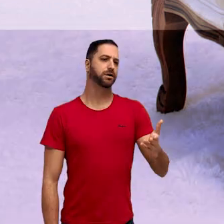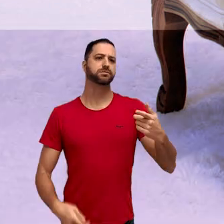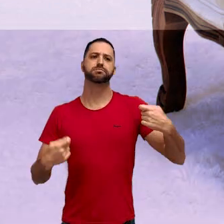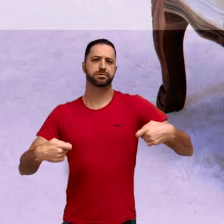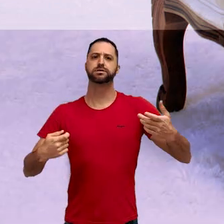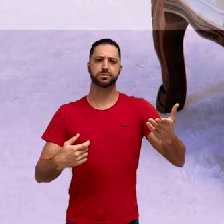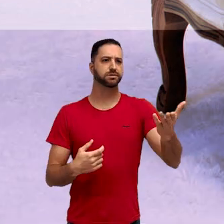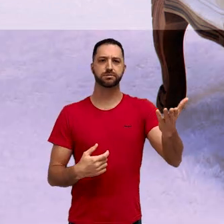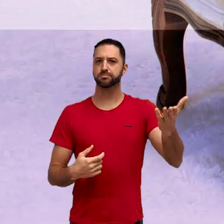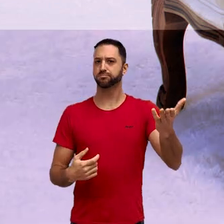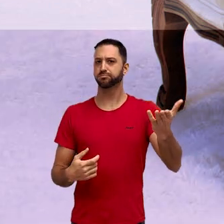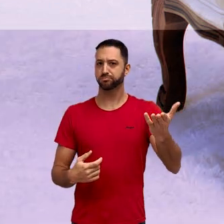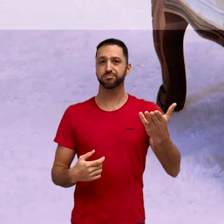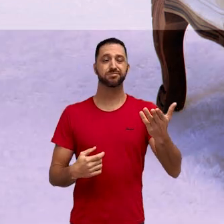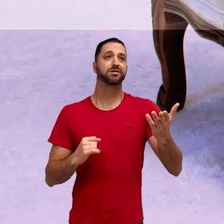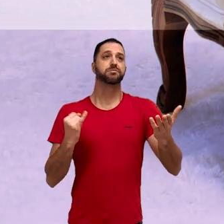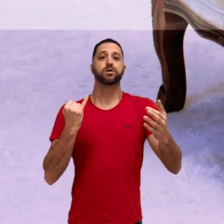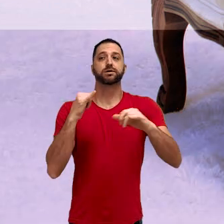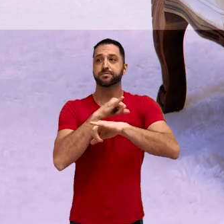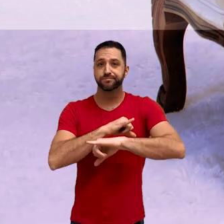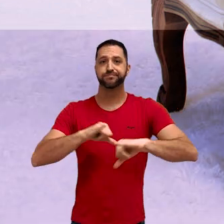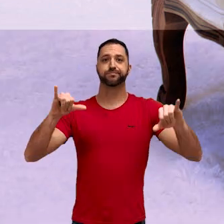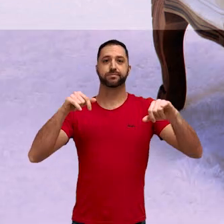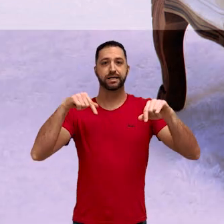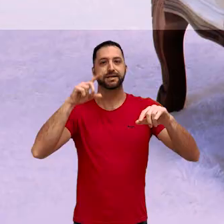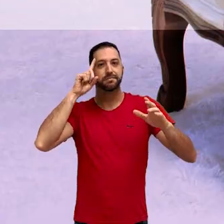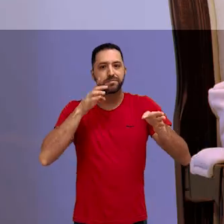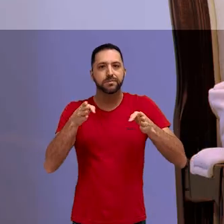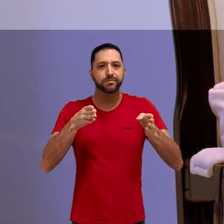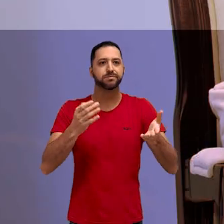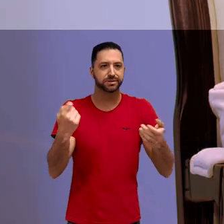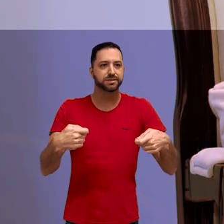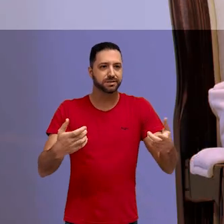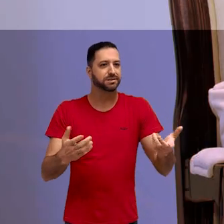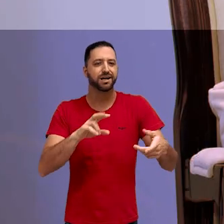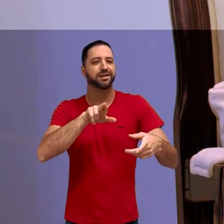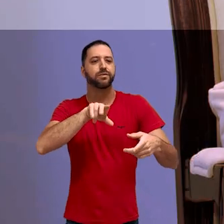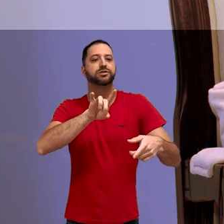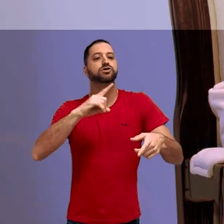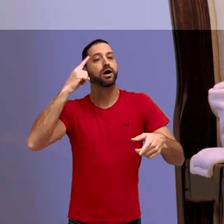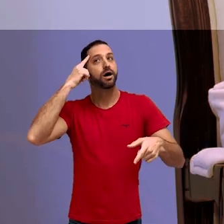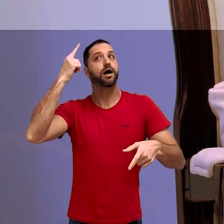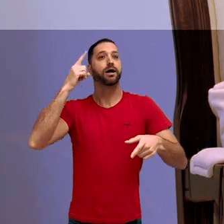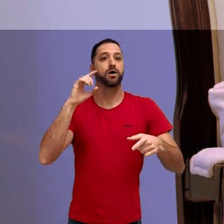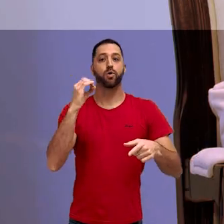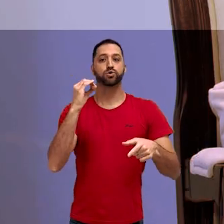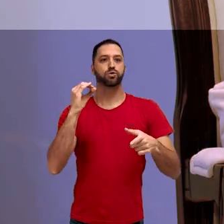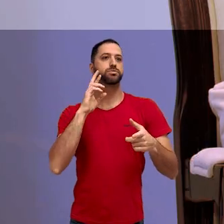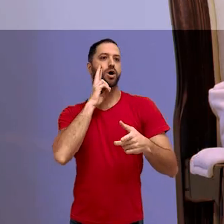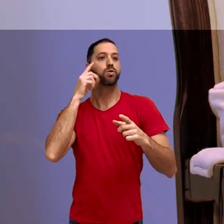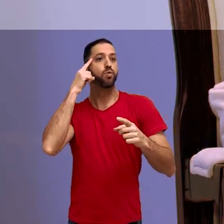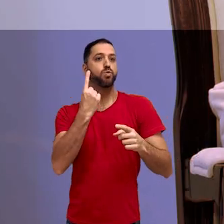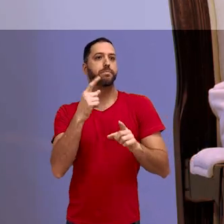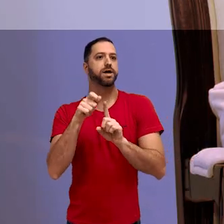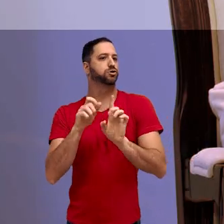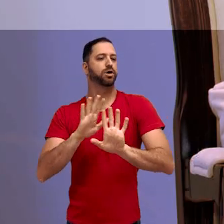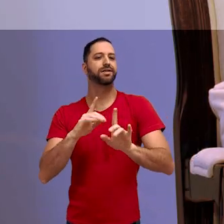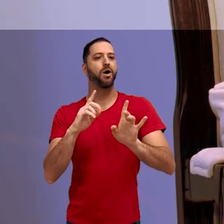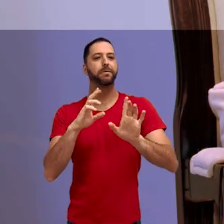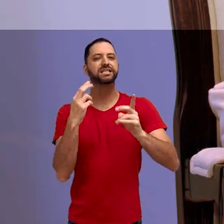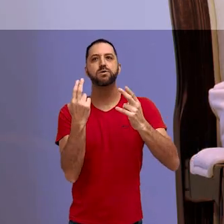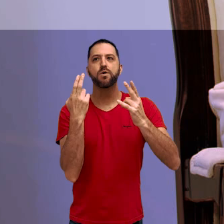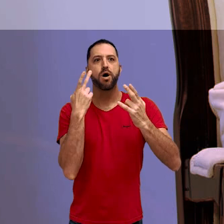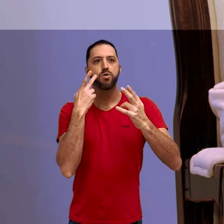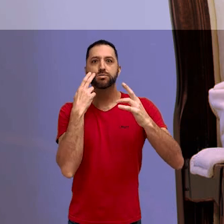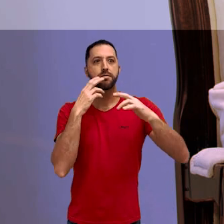doutora? Não, eu penso que é fantástico, é um mês que eu me encanto muito, né? E eu sei que não tem que ser só no Outubro Rosa, mas o Outubro Rosa é um mês